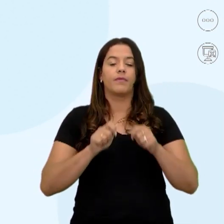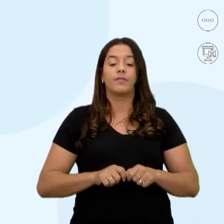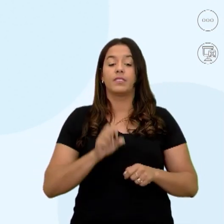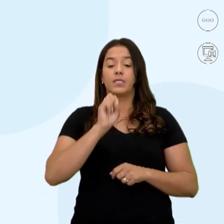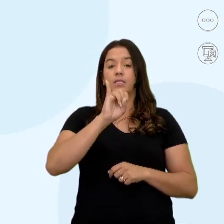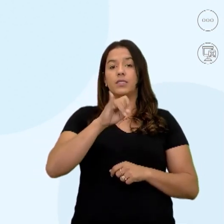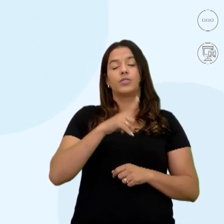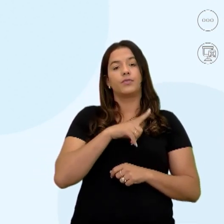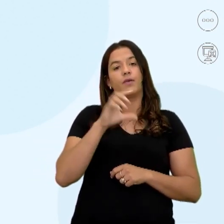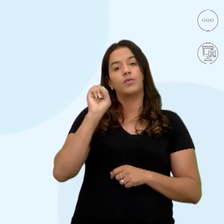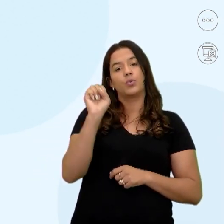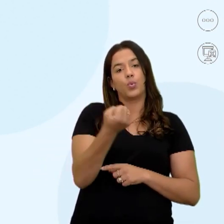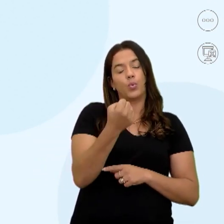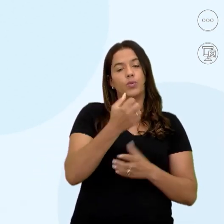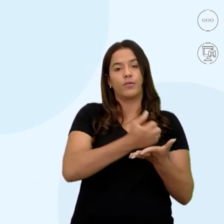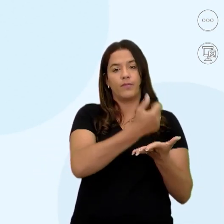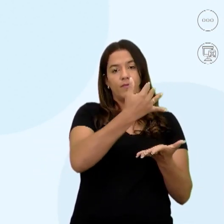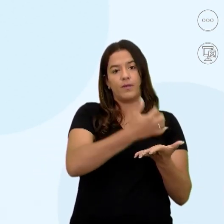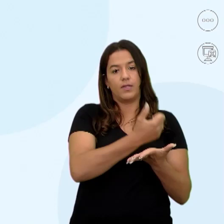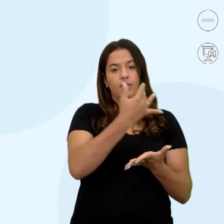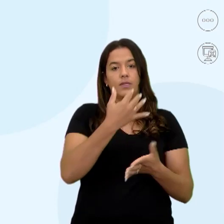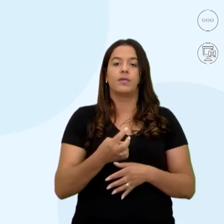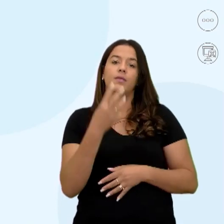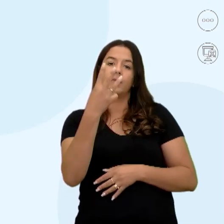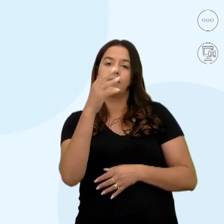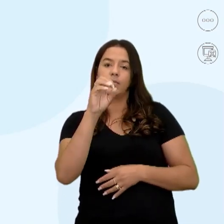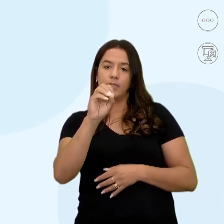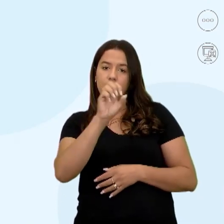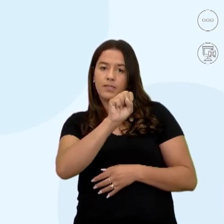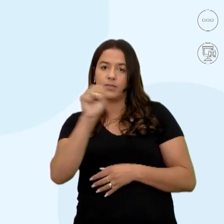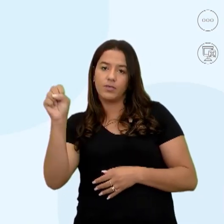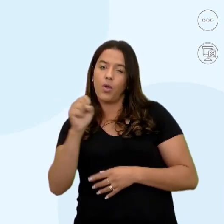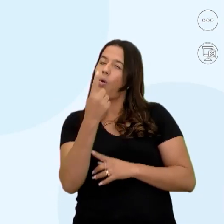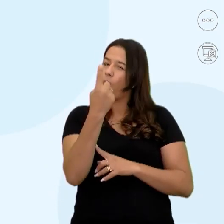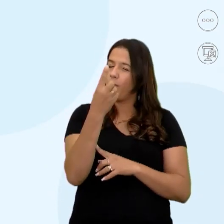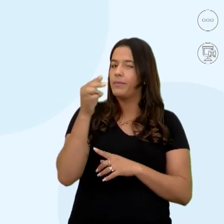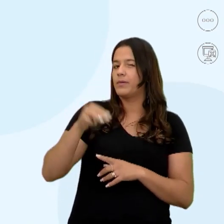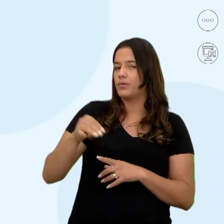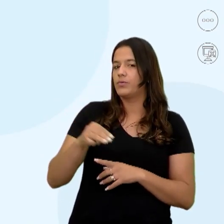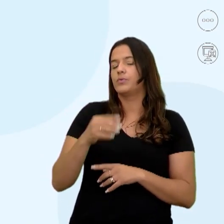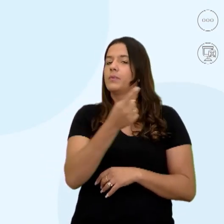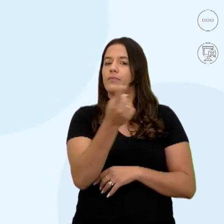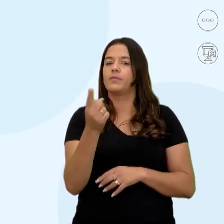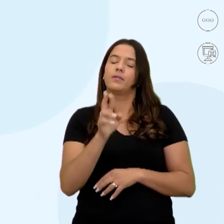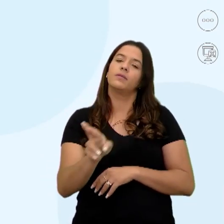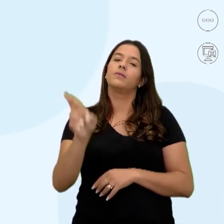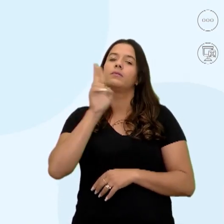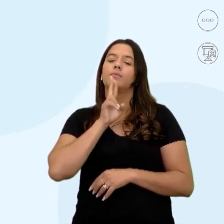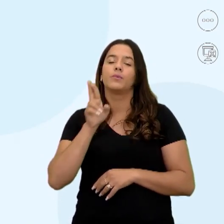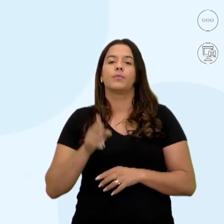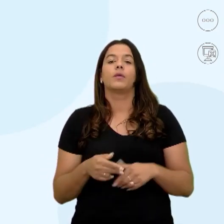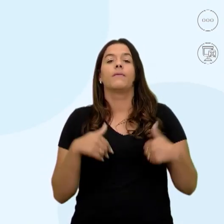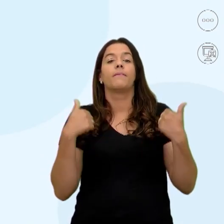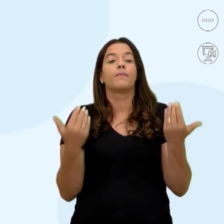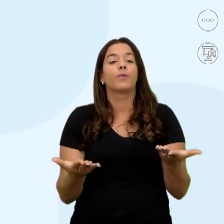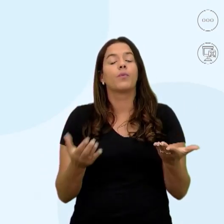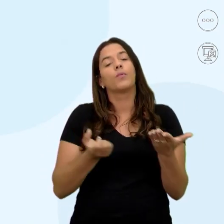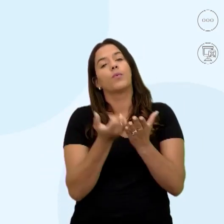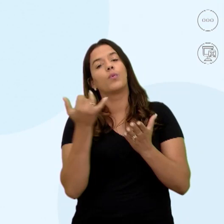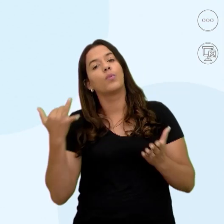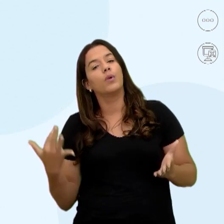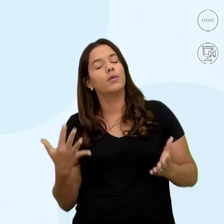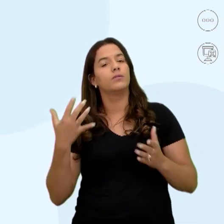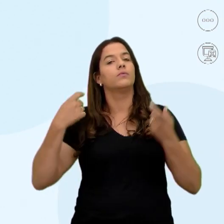aí 8 quilogramas de farinha. Eu vou dar 30 segundinhos, não, um minutinho aí, para vocês dizerem aí pra gente